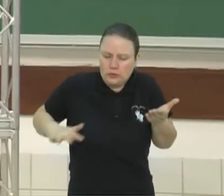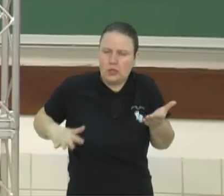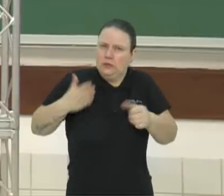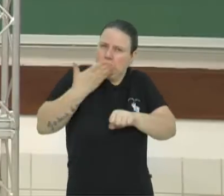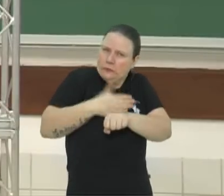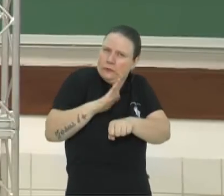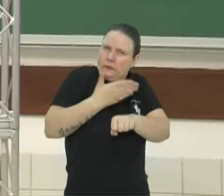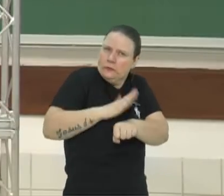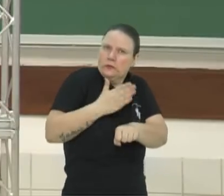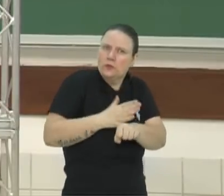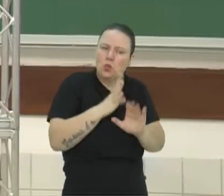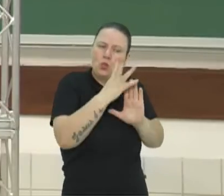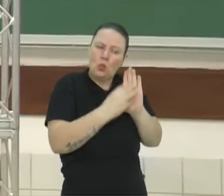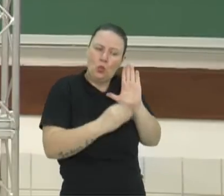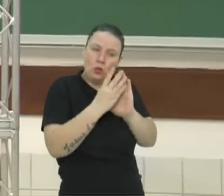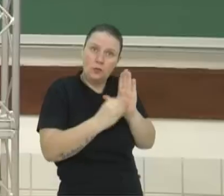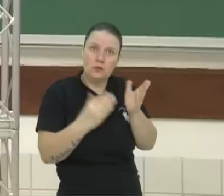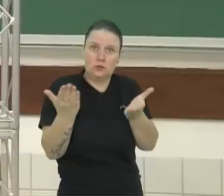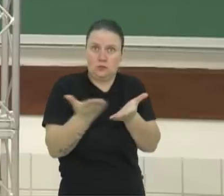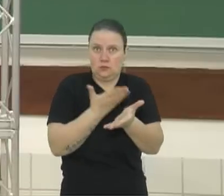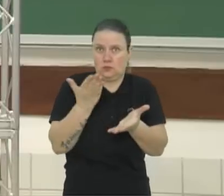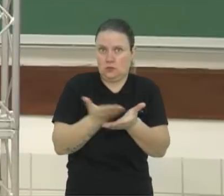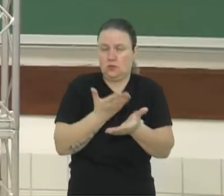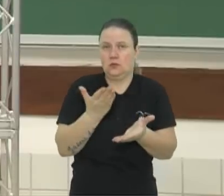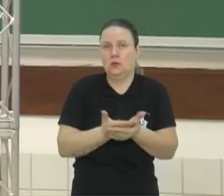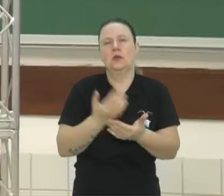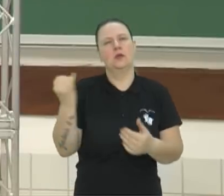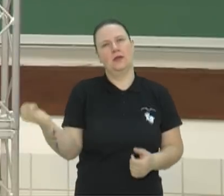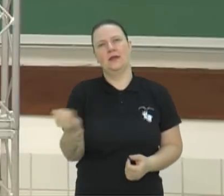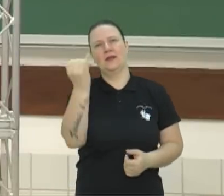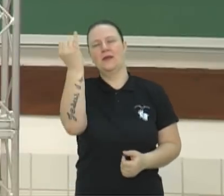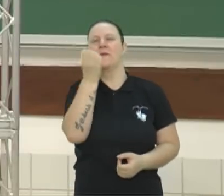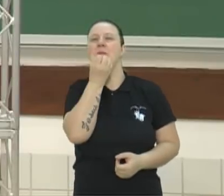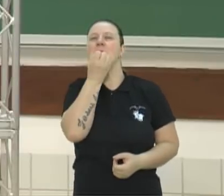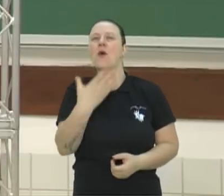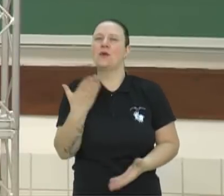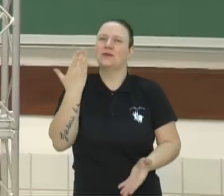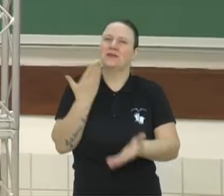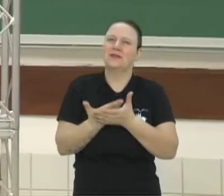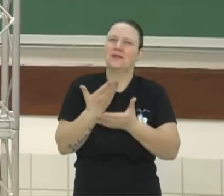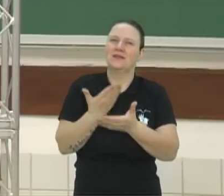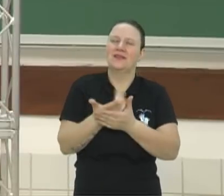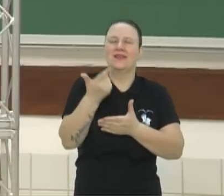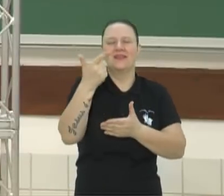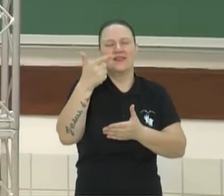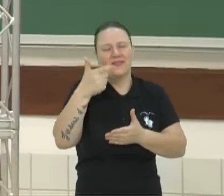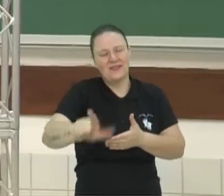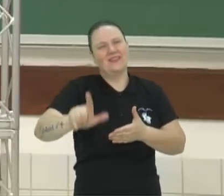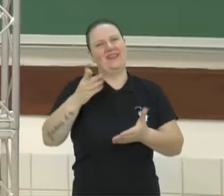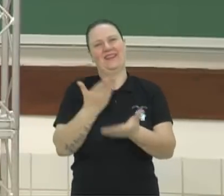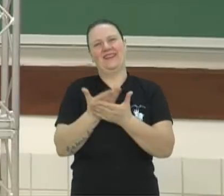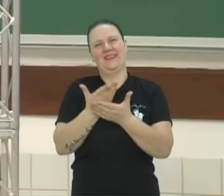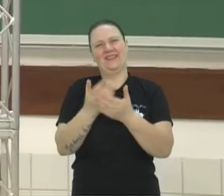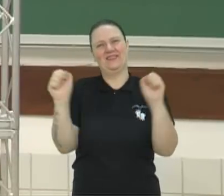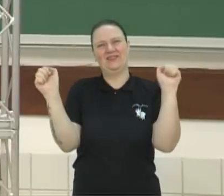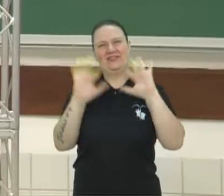acompanhando as aulas, copiando a atividade no caderno. E bons estudos a todos e até a próxima aula. Tchau!